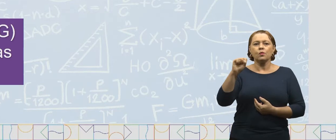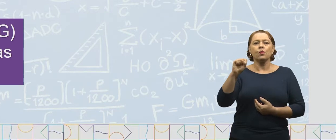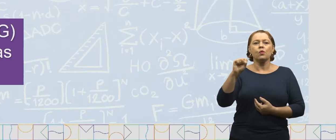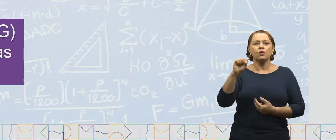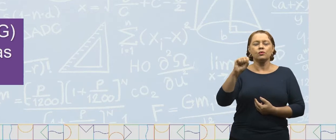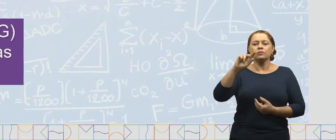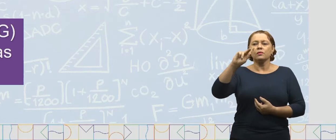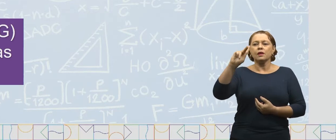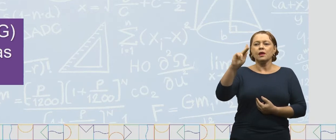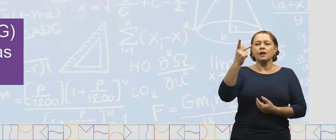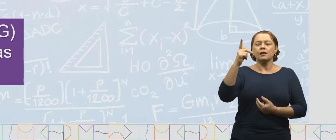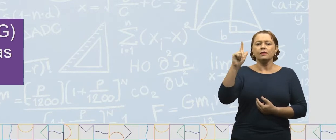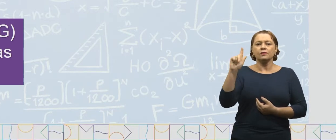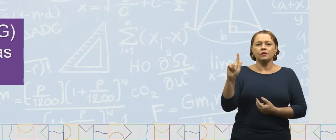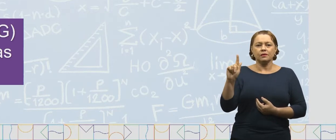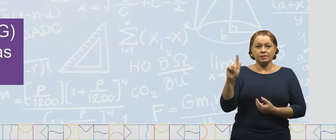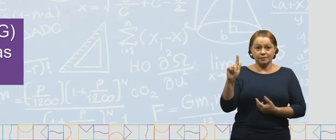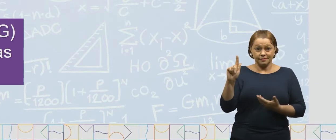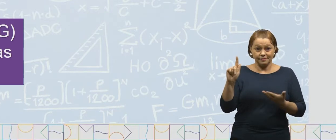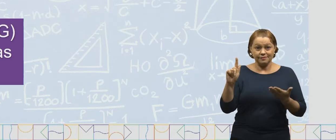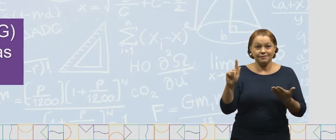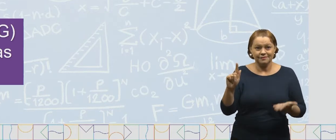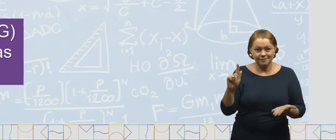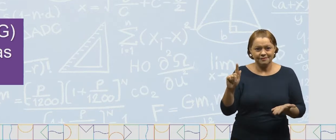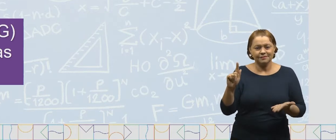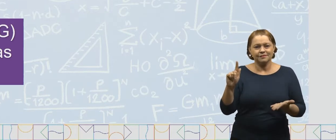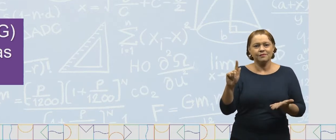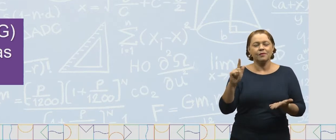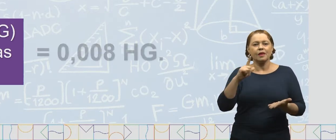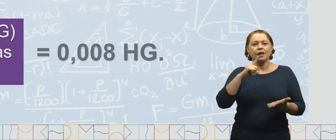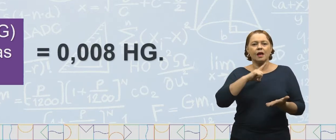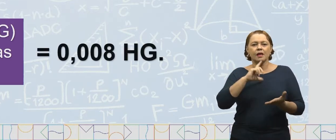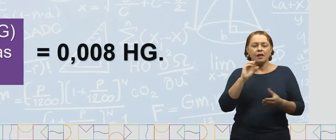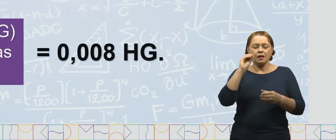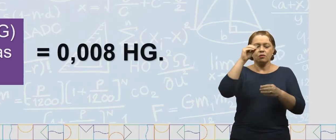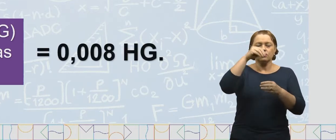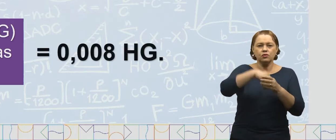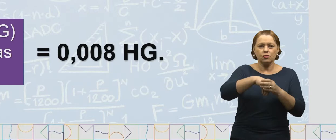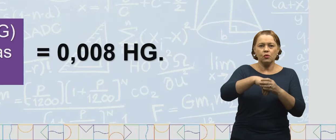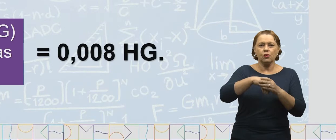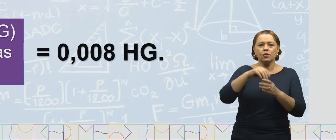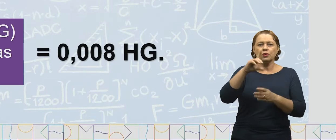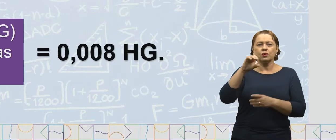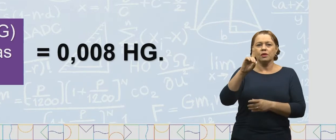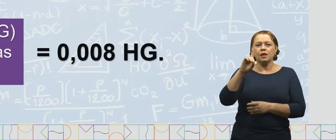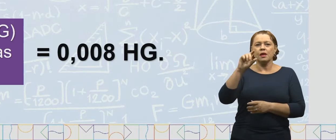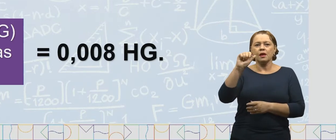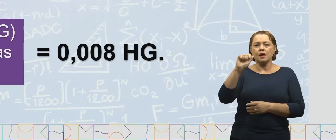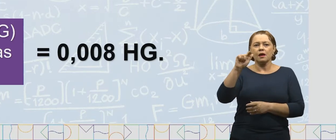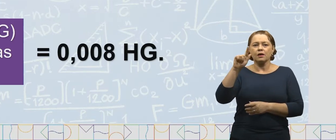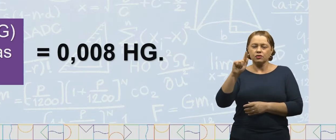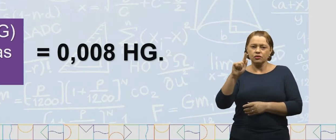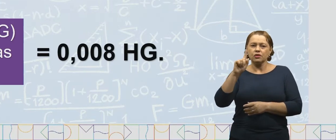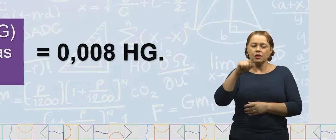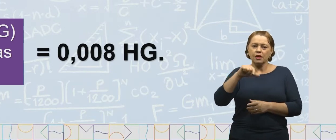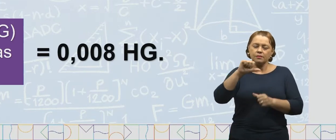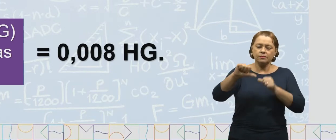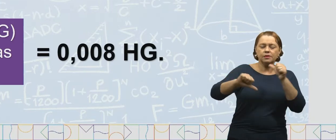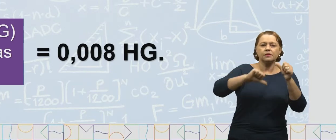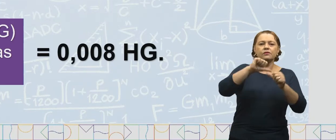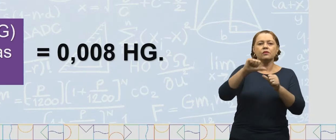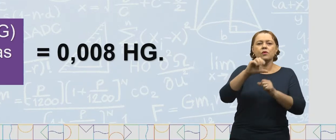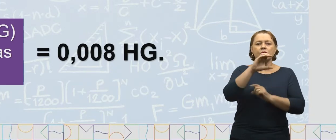0,008 hectogramas. Assim, dentro de 8 decigramas, equivalem a